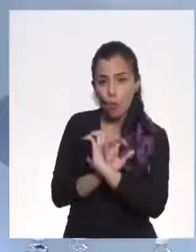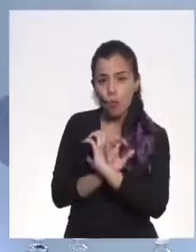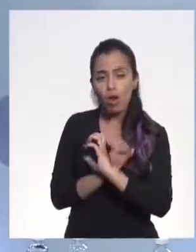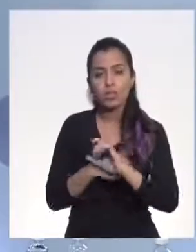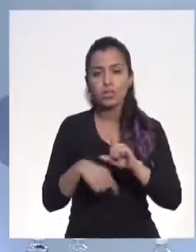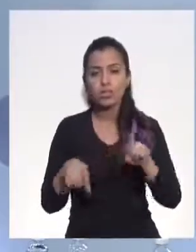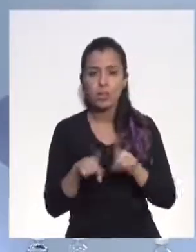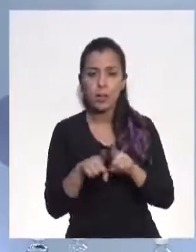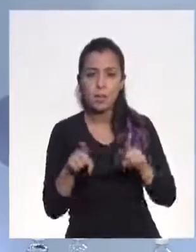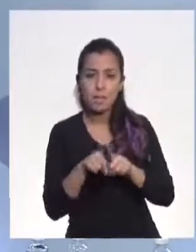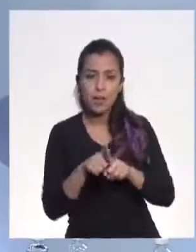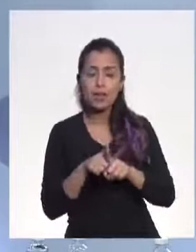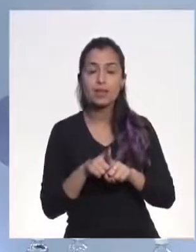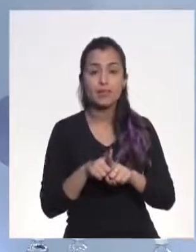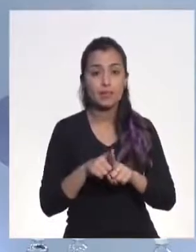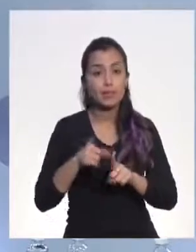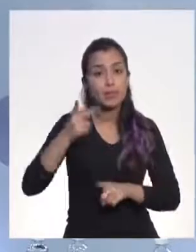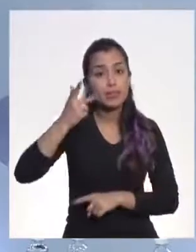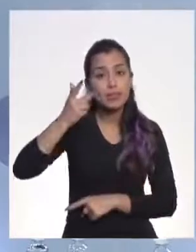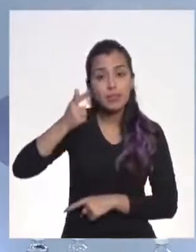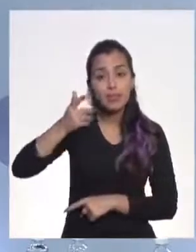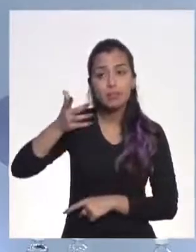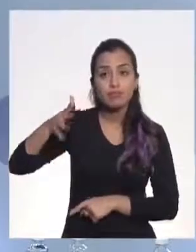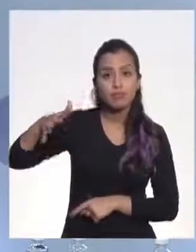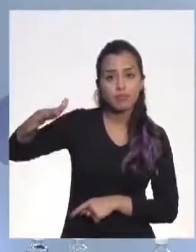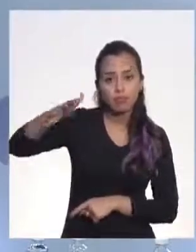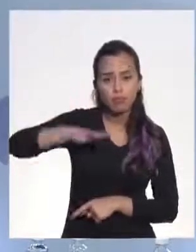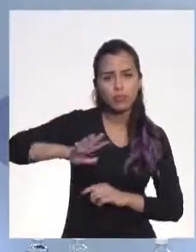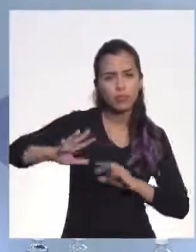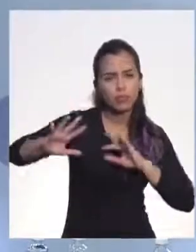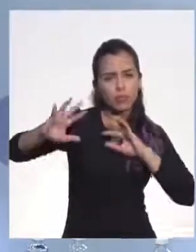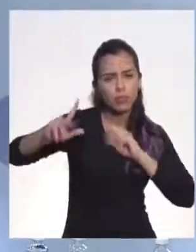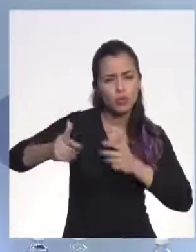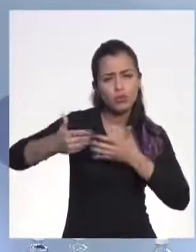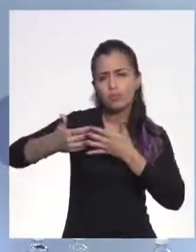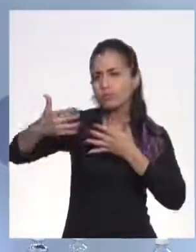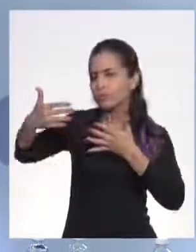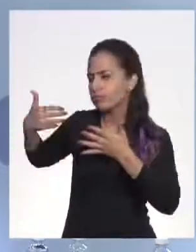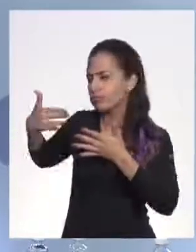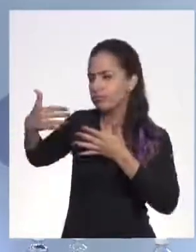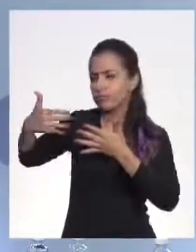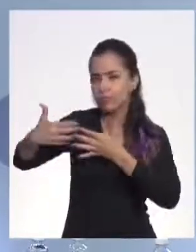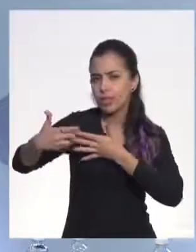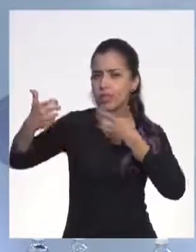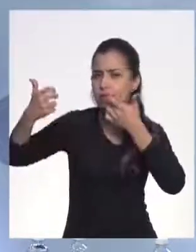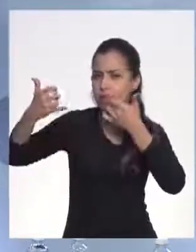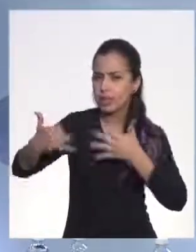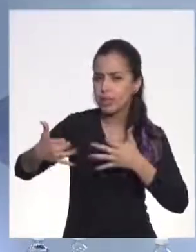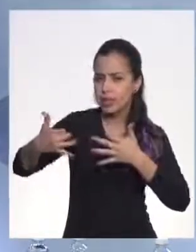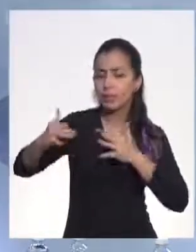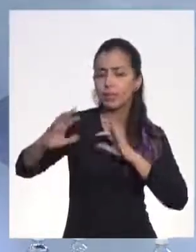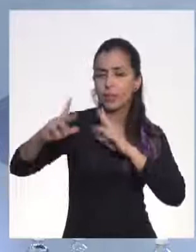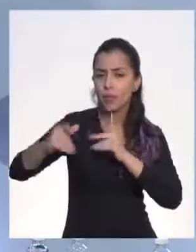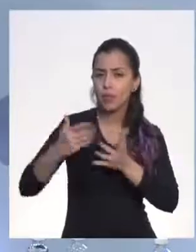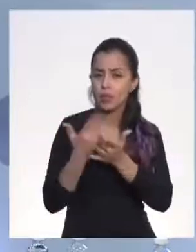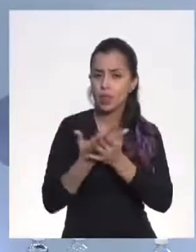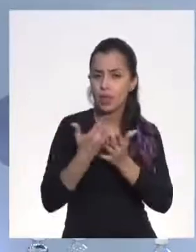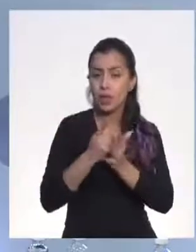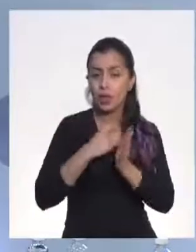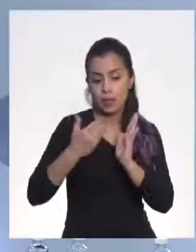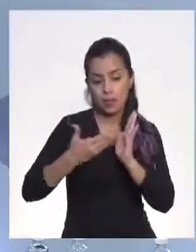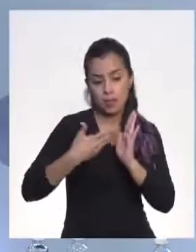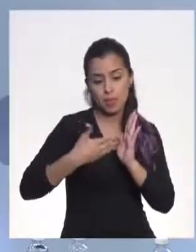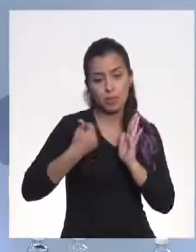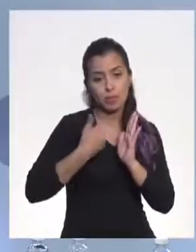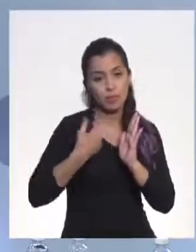ti e a história narrativa quanto eu pego essa aula aqui que está lá no na página 23 e